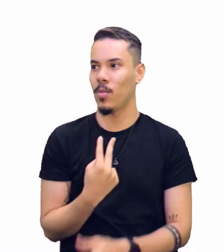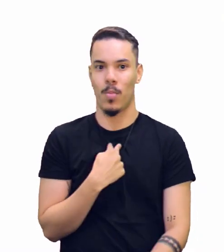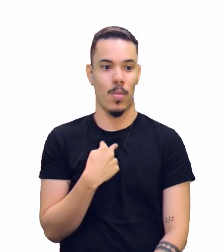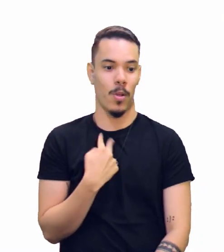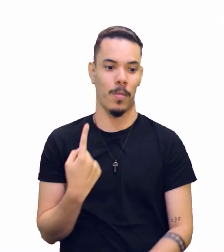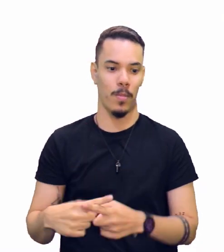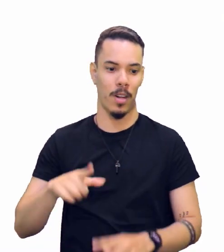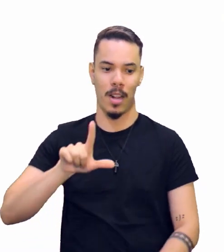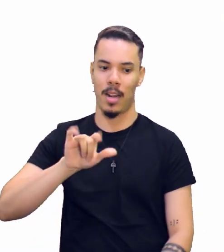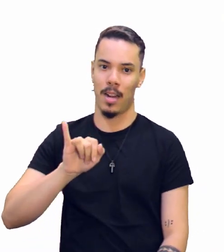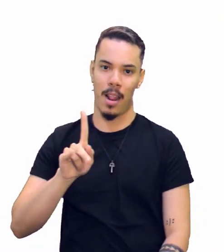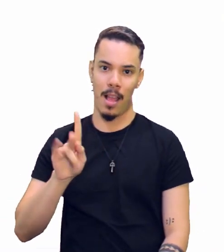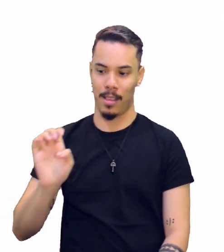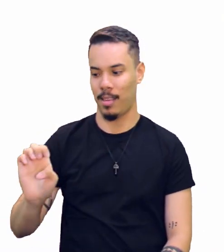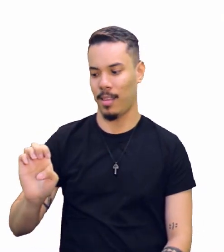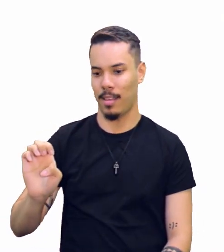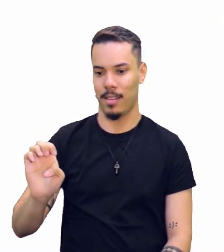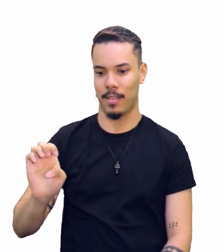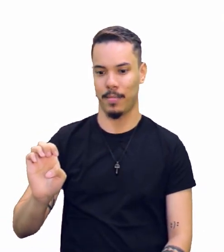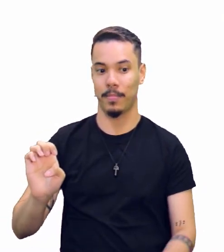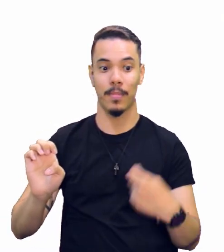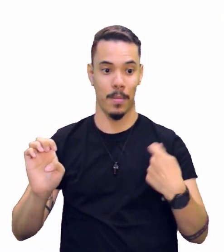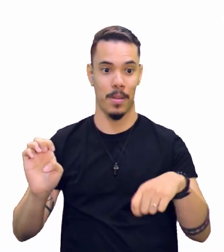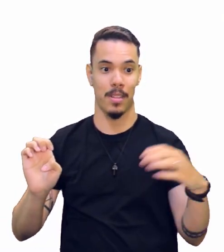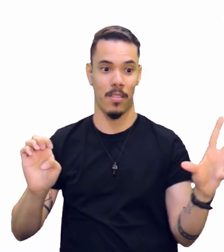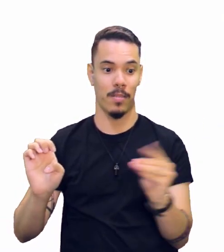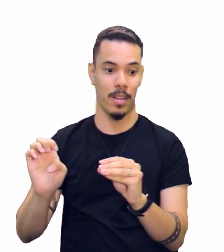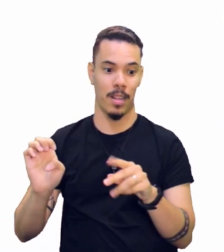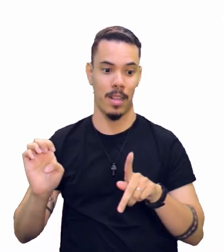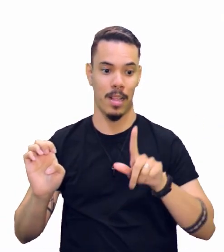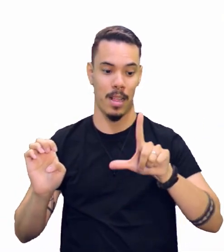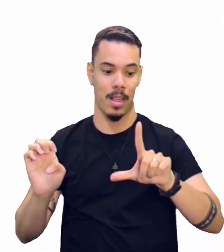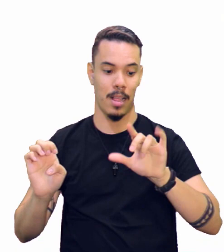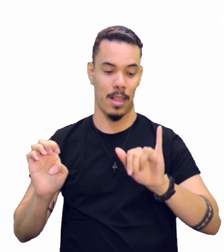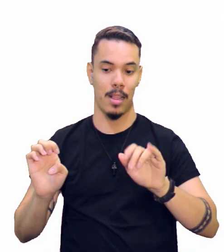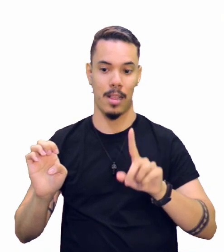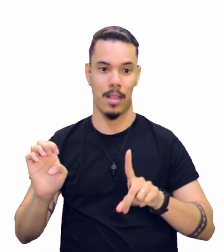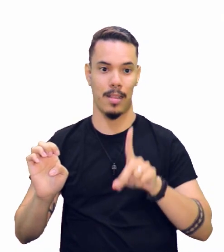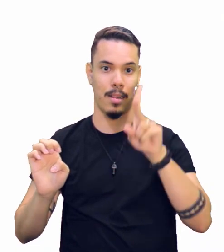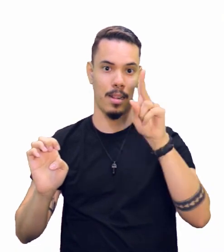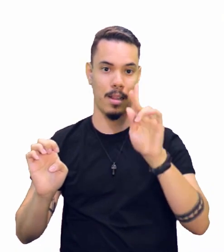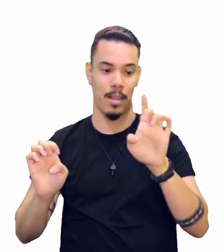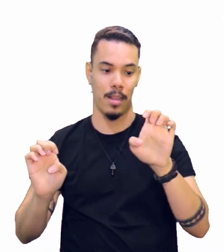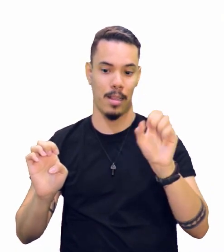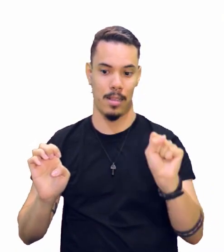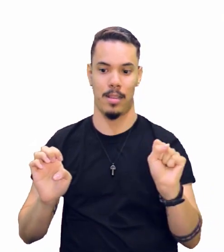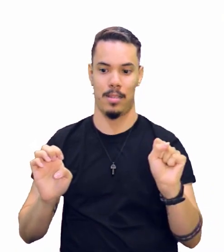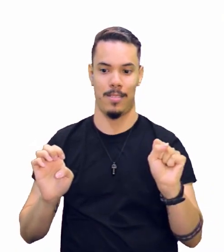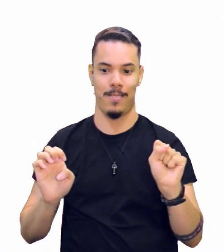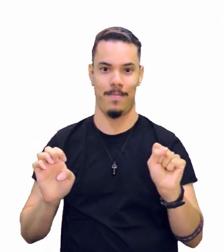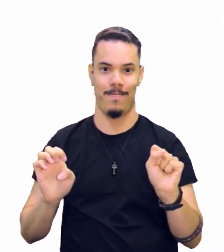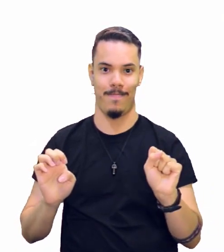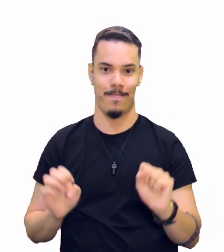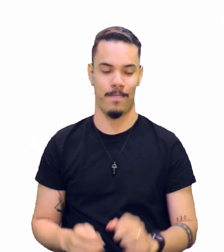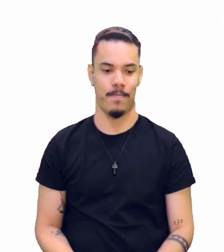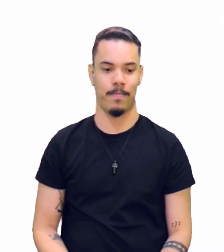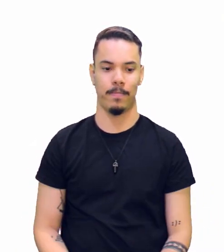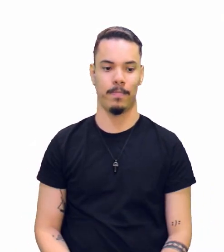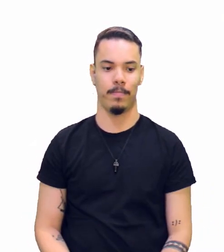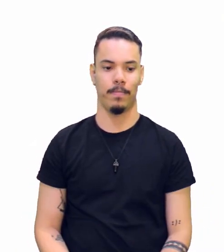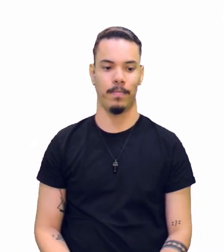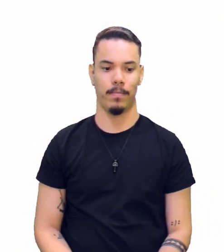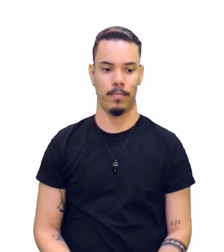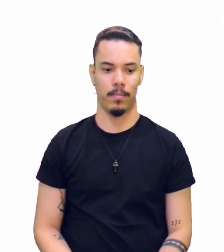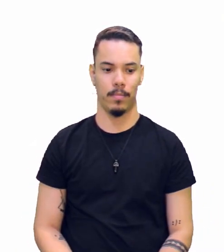usar porque a letra e tem like poderia usar like para dizer que algo é é ótimo sim só que esse like não tem